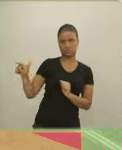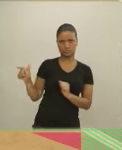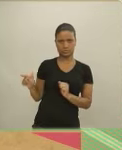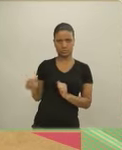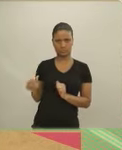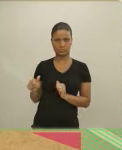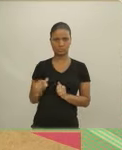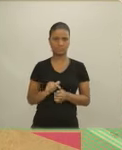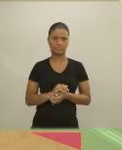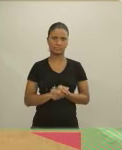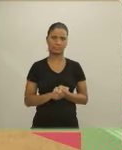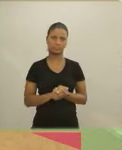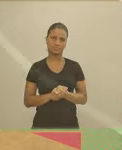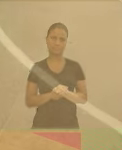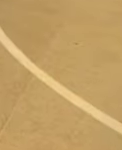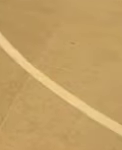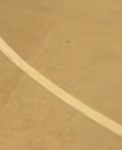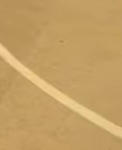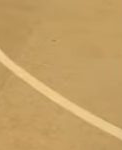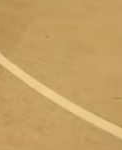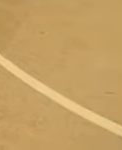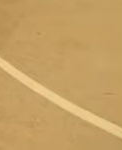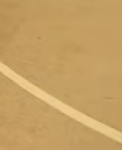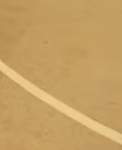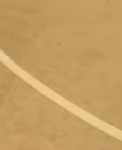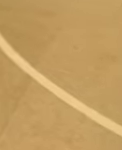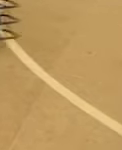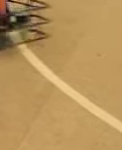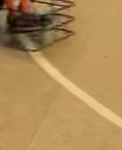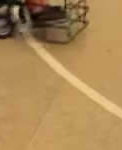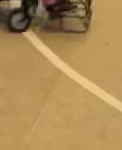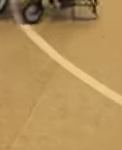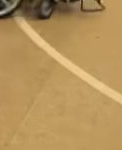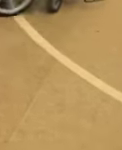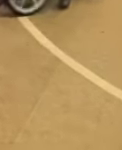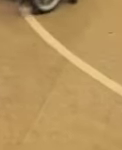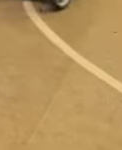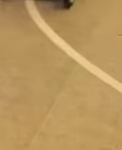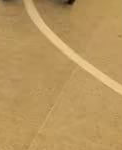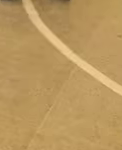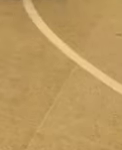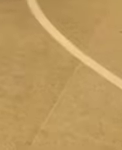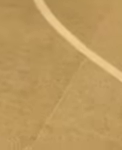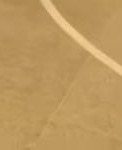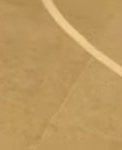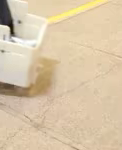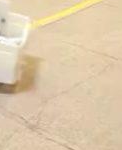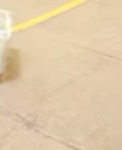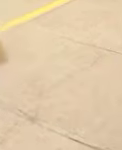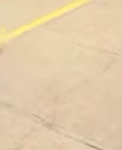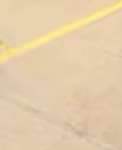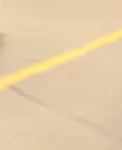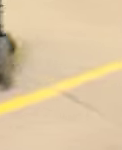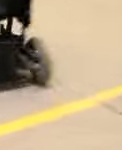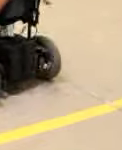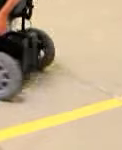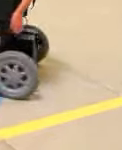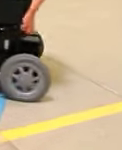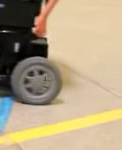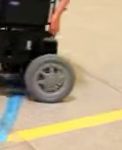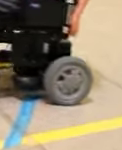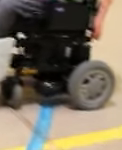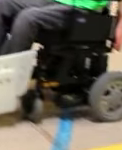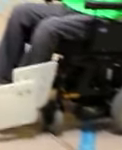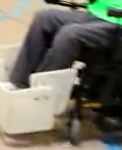jogando ao mesmo tempo um aprende com outro